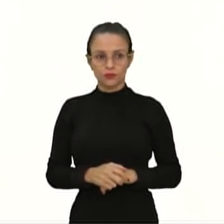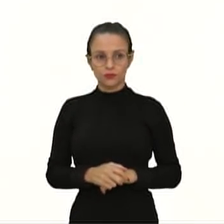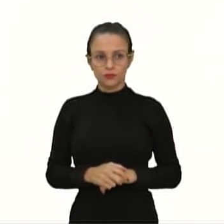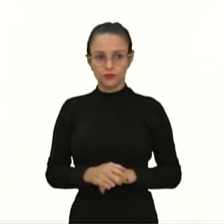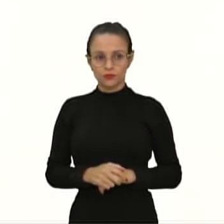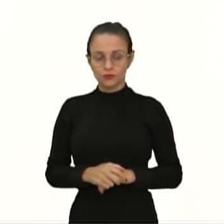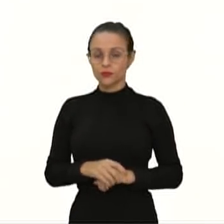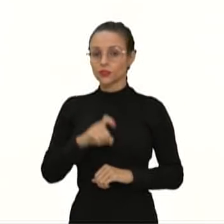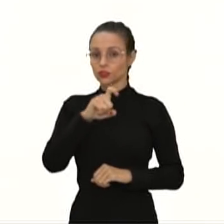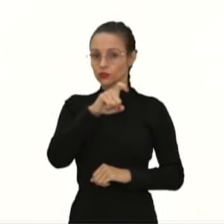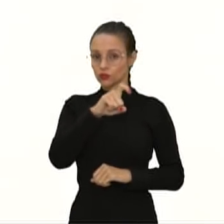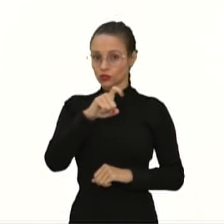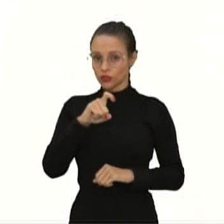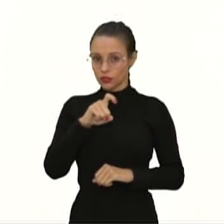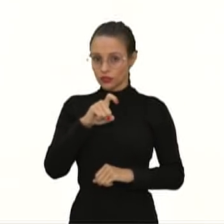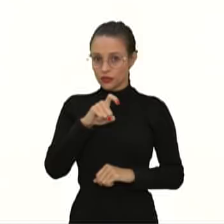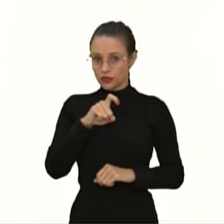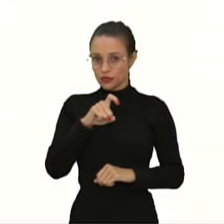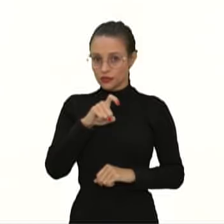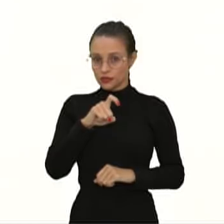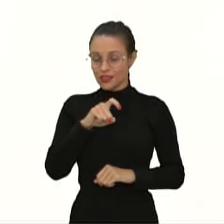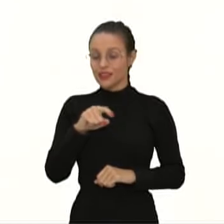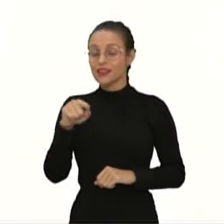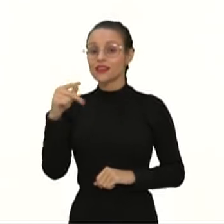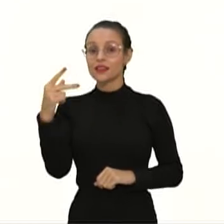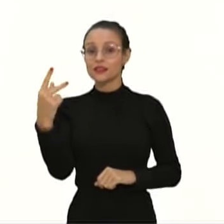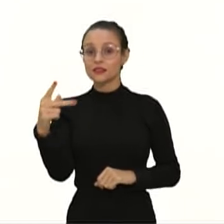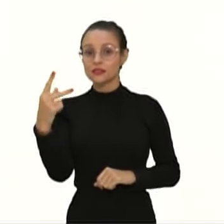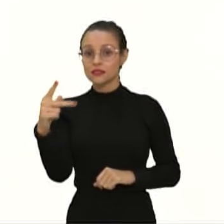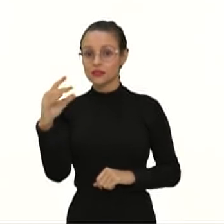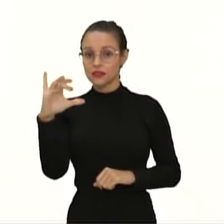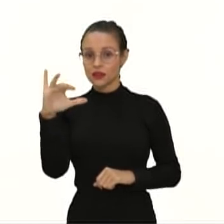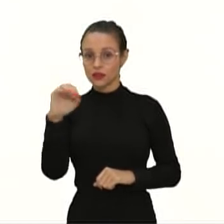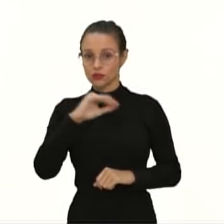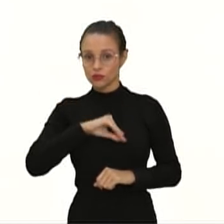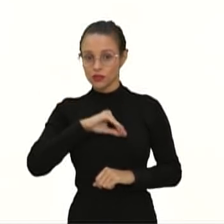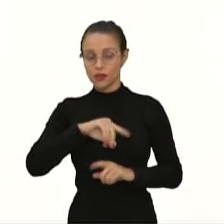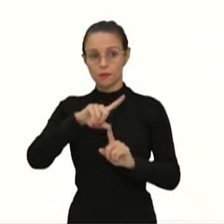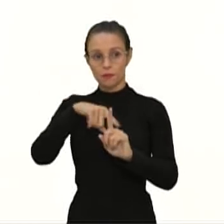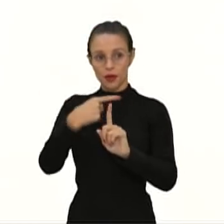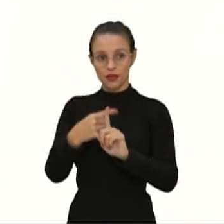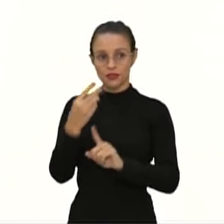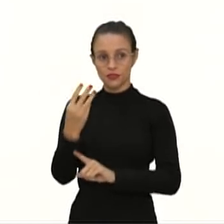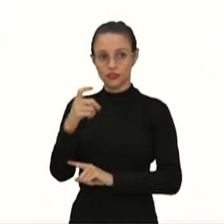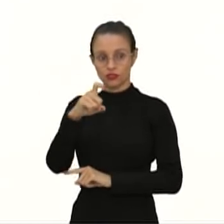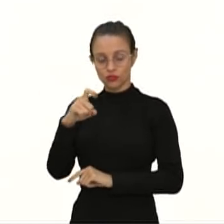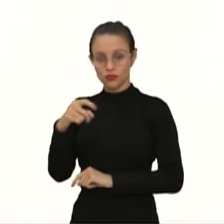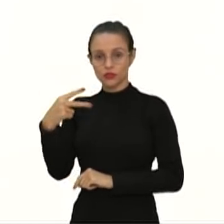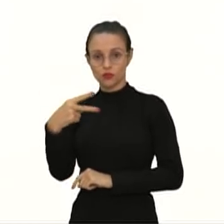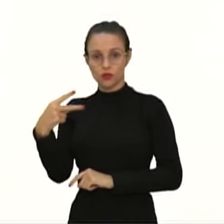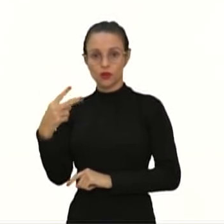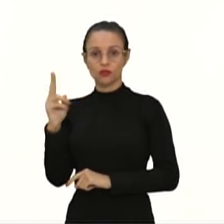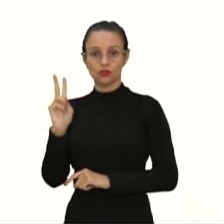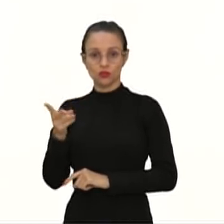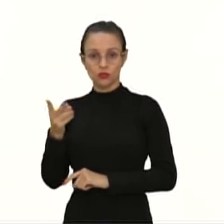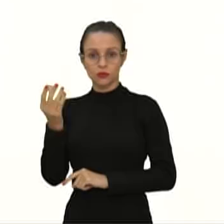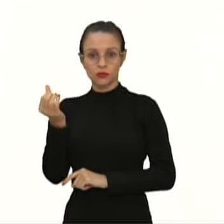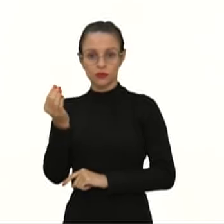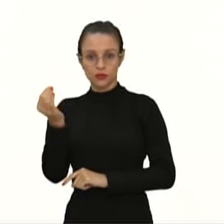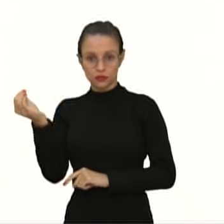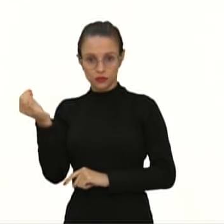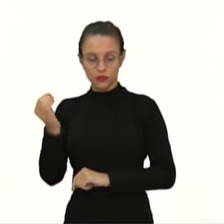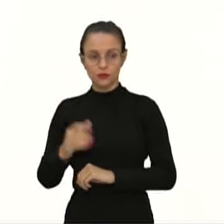Resolvendo, X, que é quanto que Caio ganha, mais 3x igual a